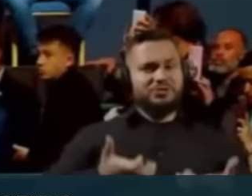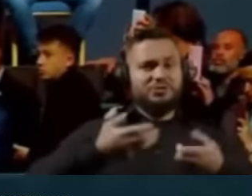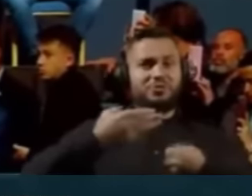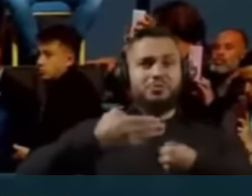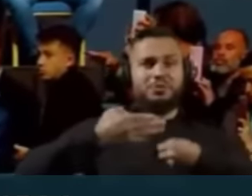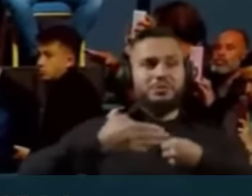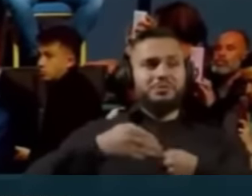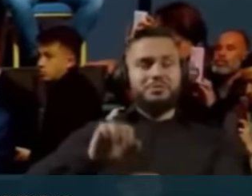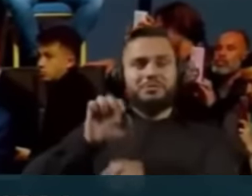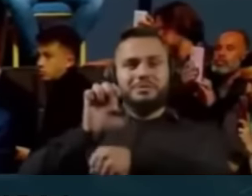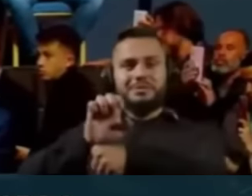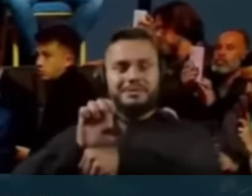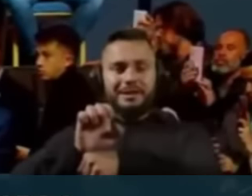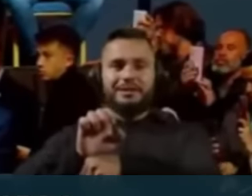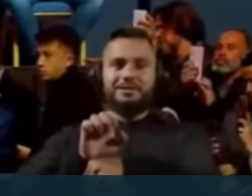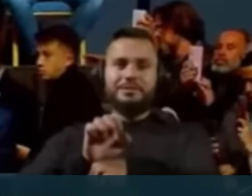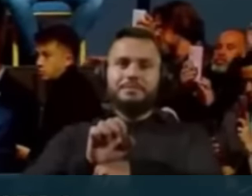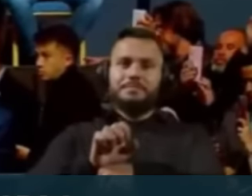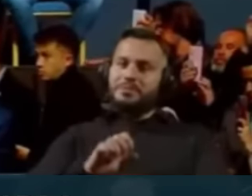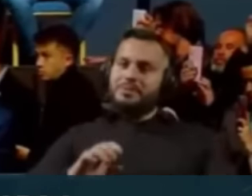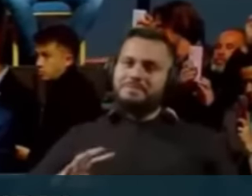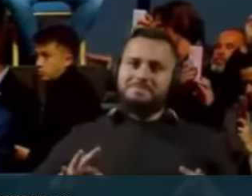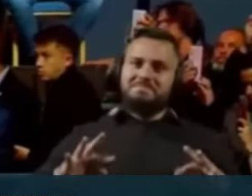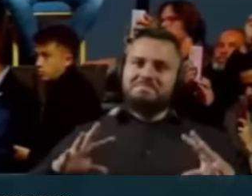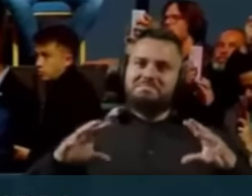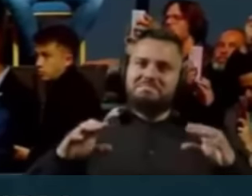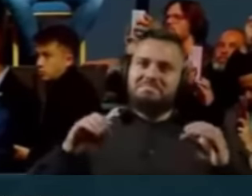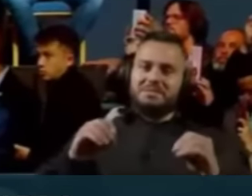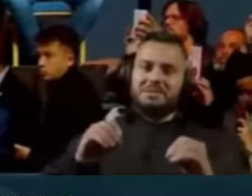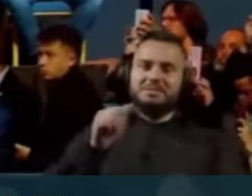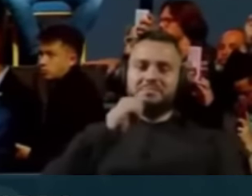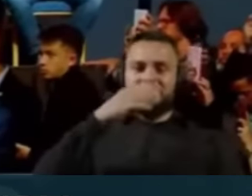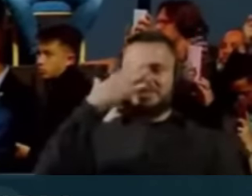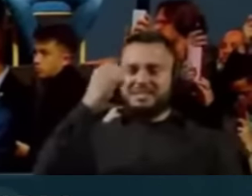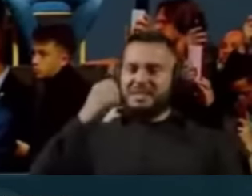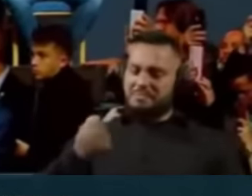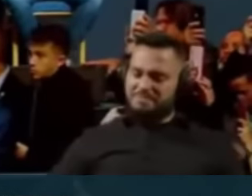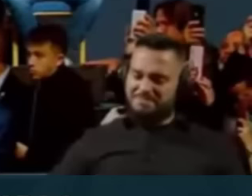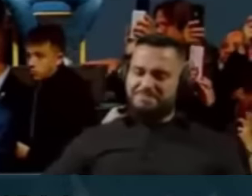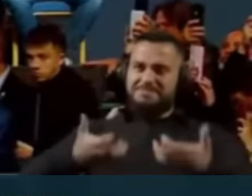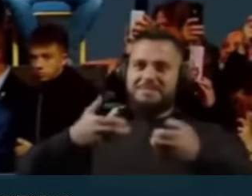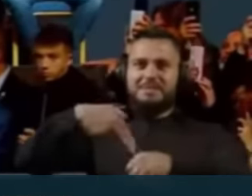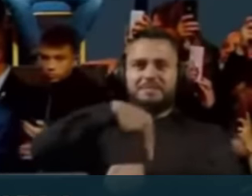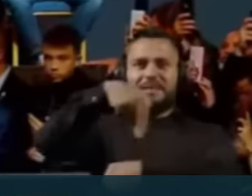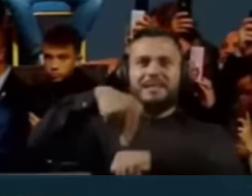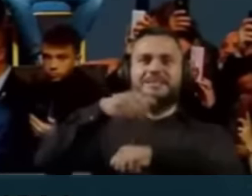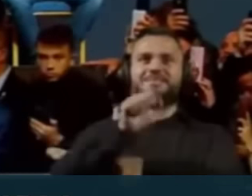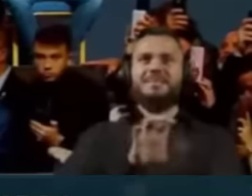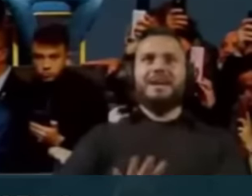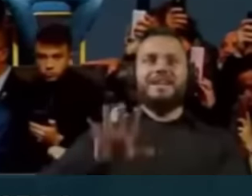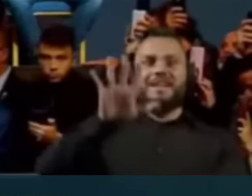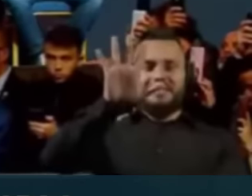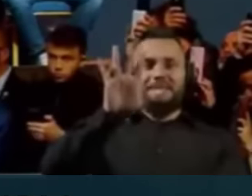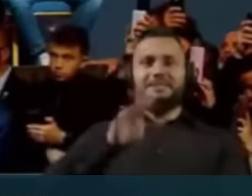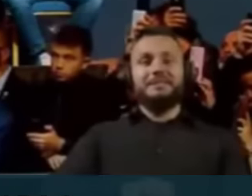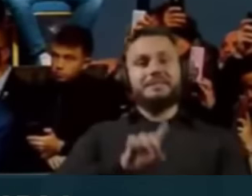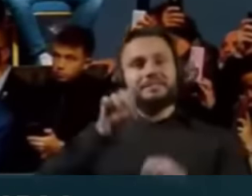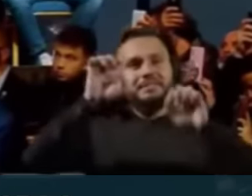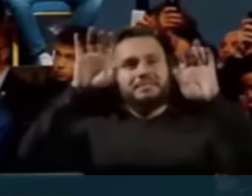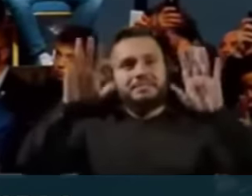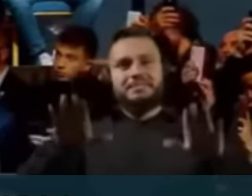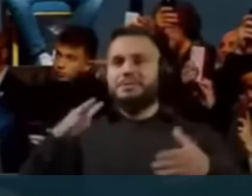estado, e uma multidão de mulheres sábias edifica uma nação. Então, que Deus abençoe vocês. Muito obrigada.